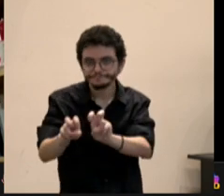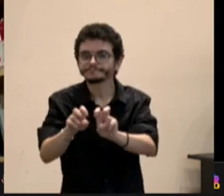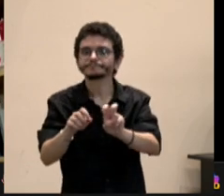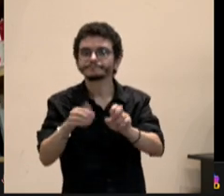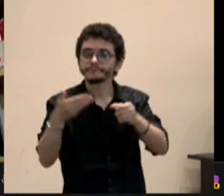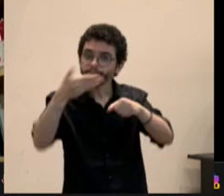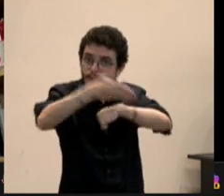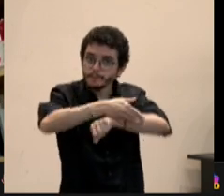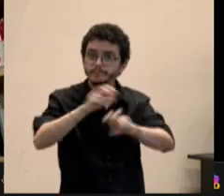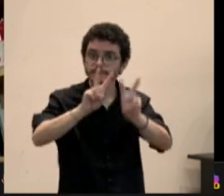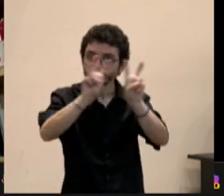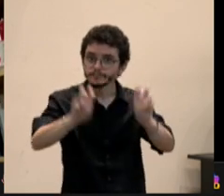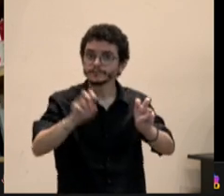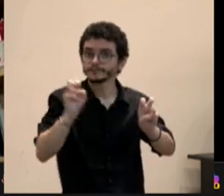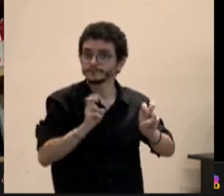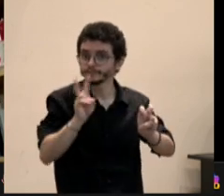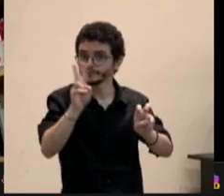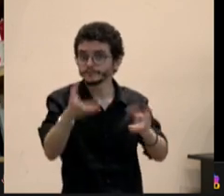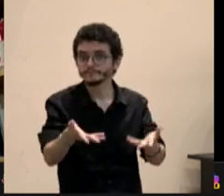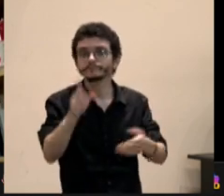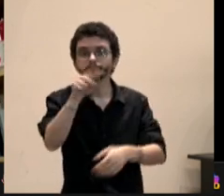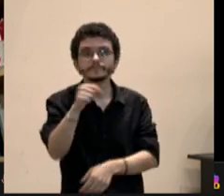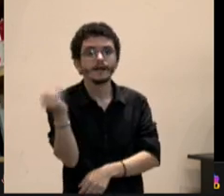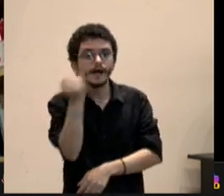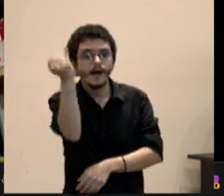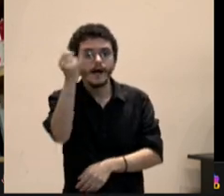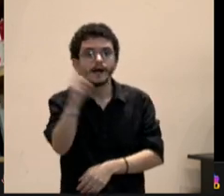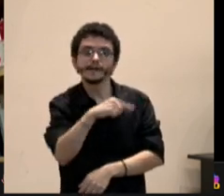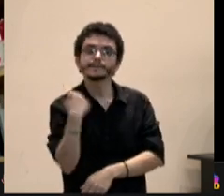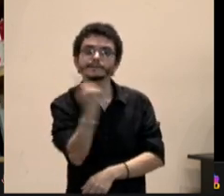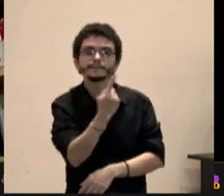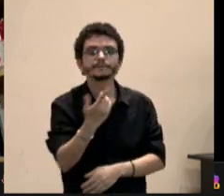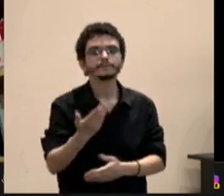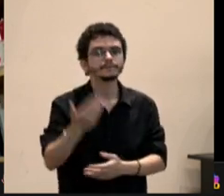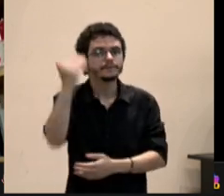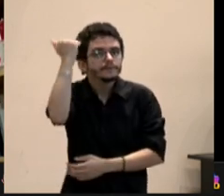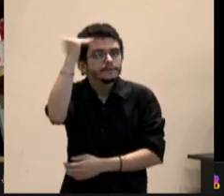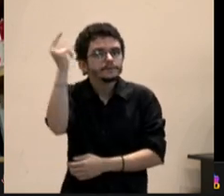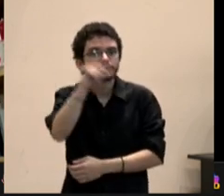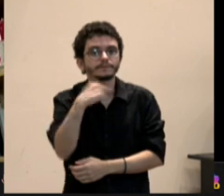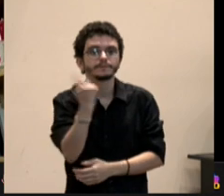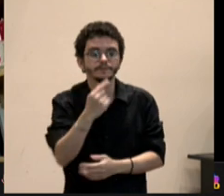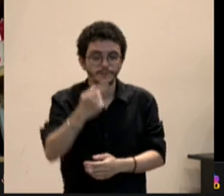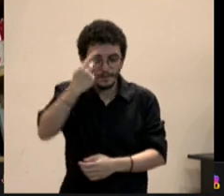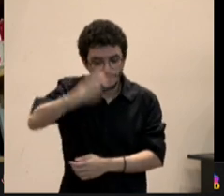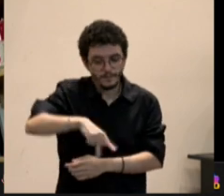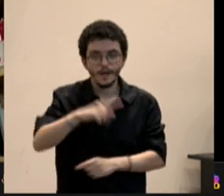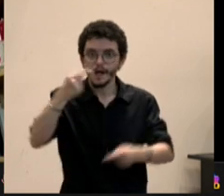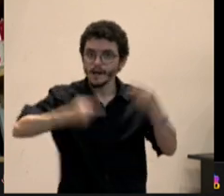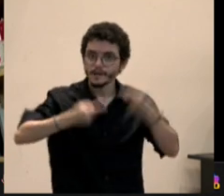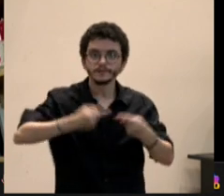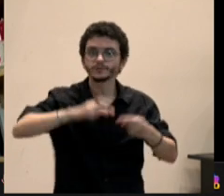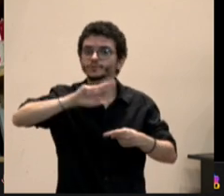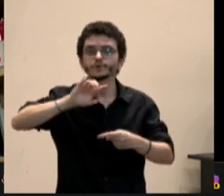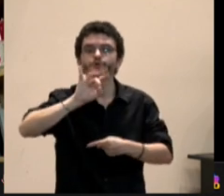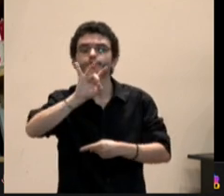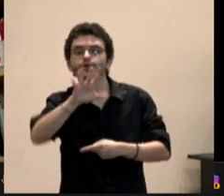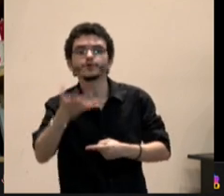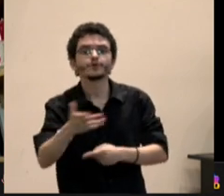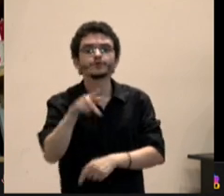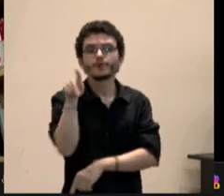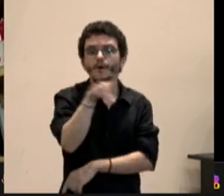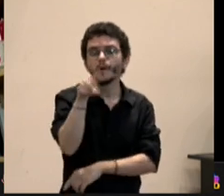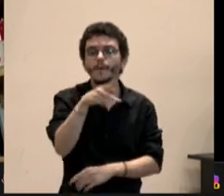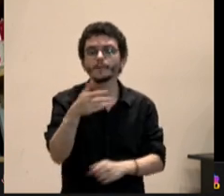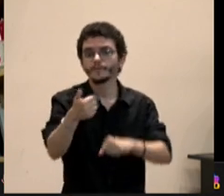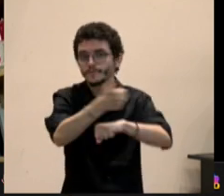tema da valorização e que é importante que a gente entenda que nós estamos aqui discutindo não apenas os docentes, os